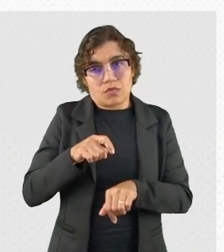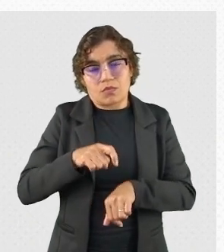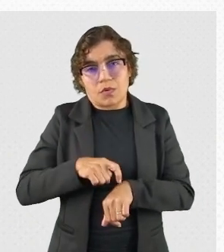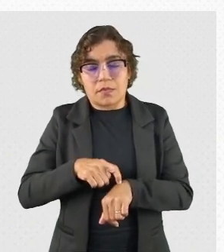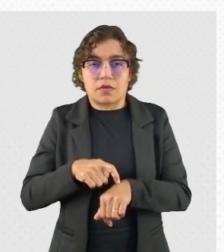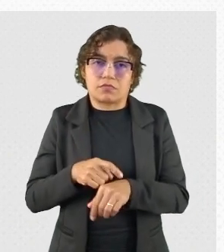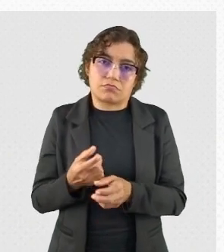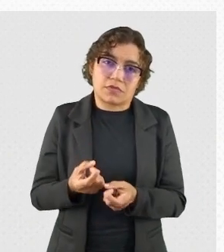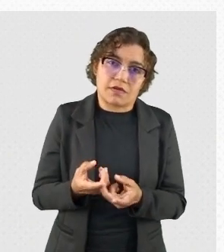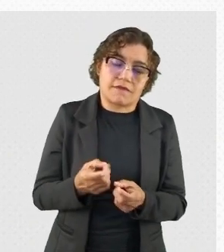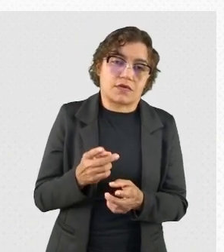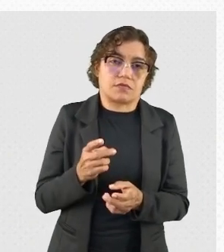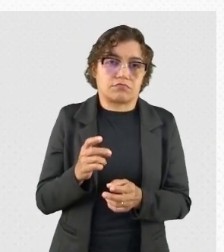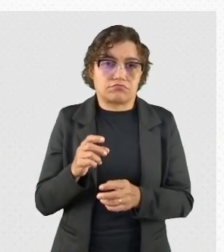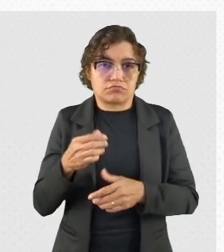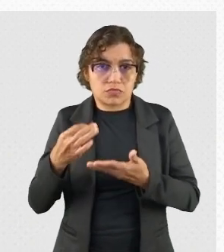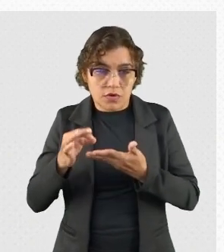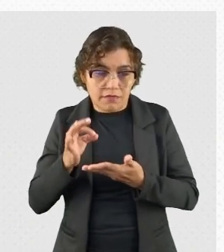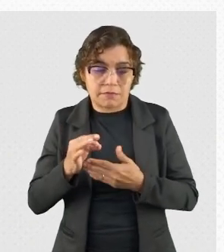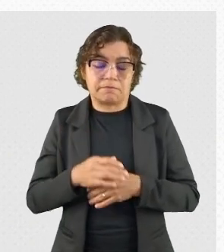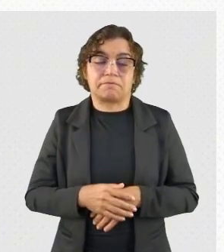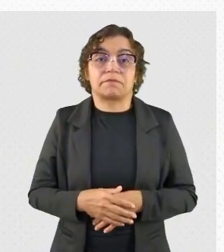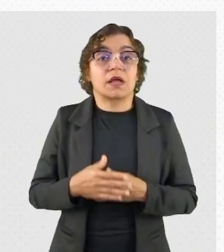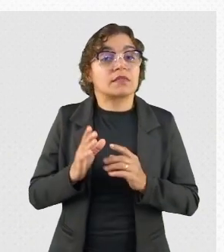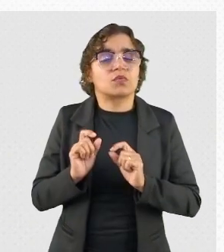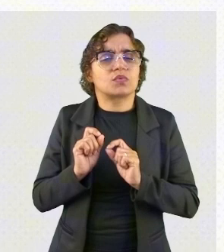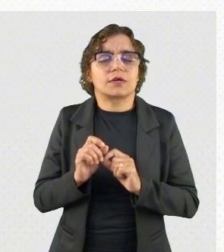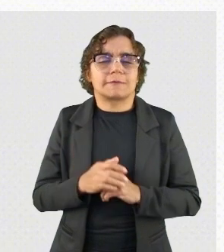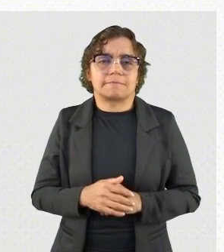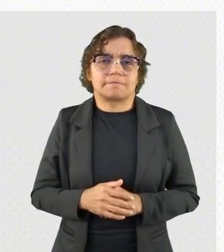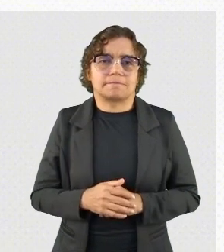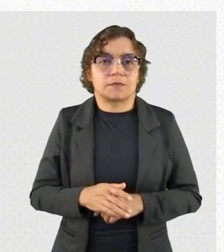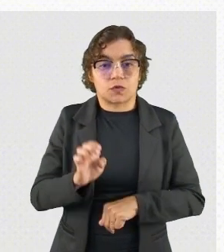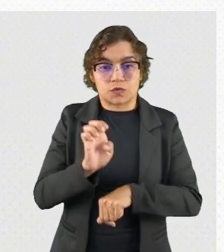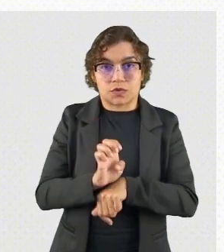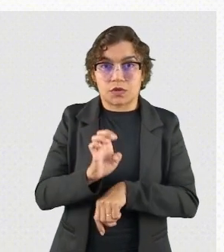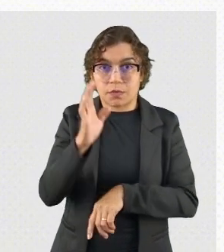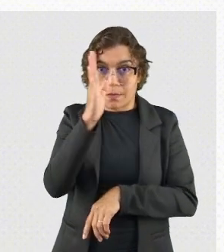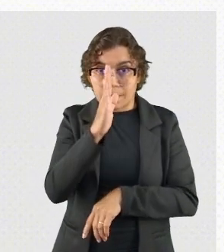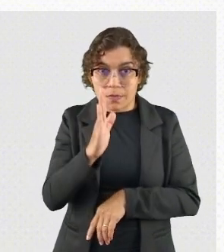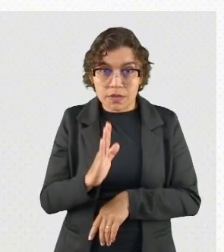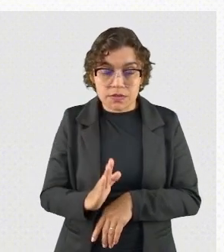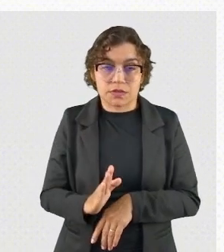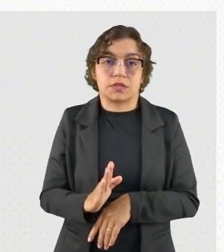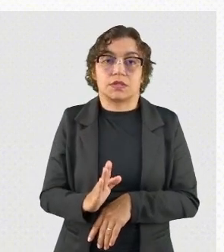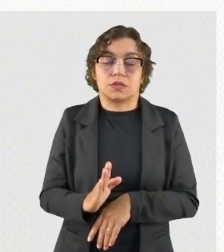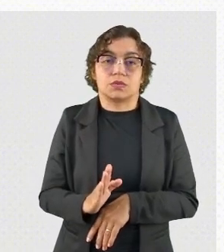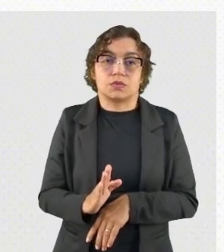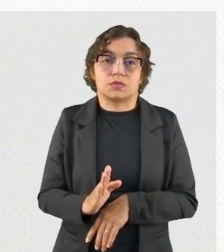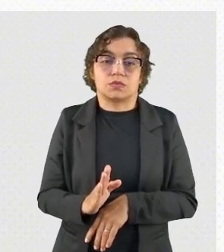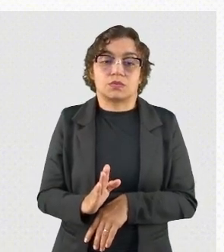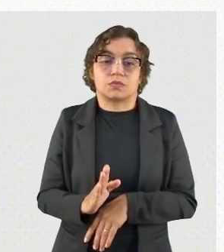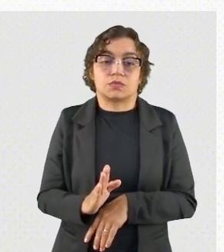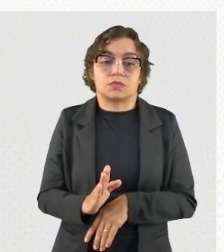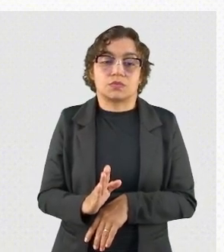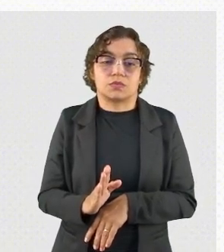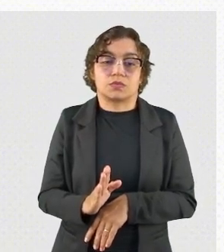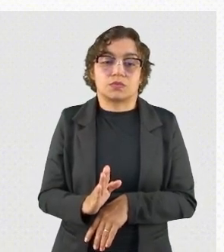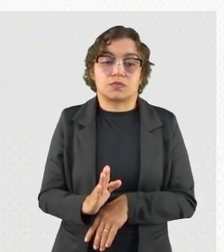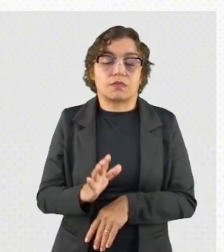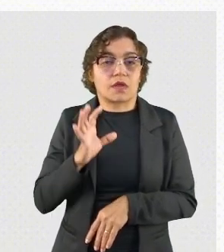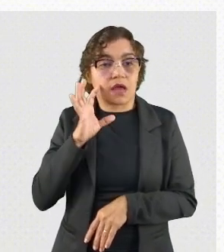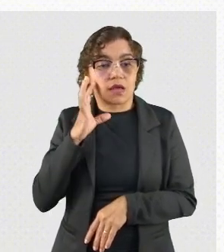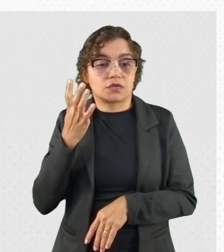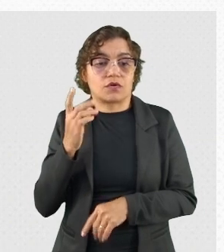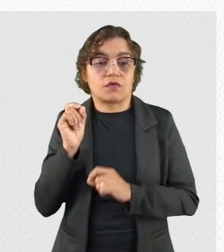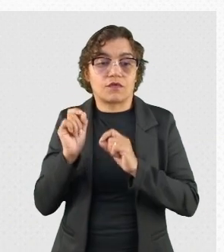sejam mantidos. E aí o que acontece, gente? O Estado brasileiro, então, decide fazer o chamado Convênio de